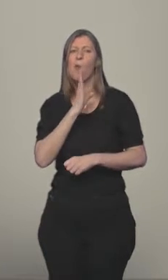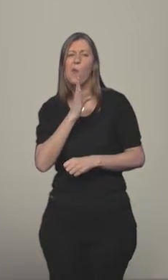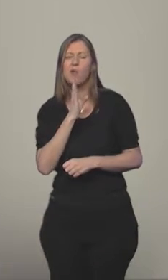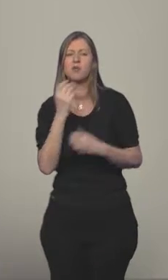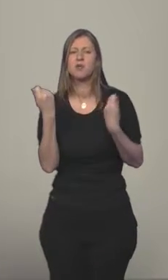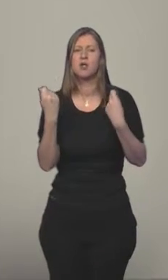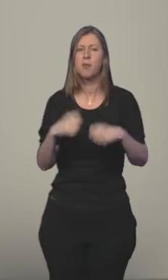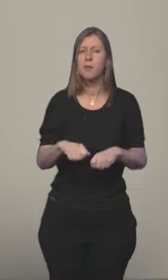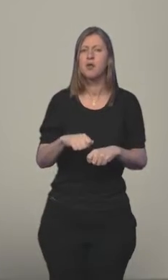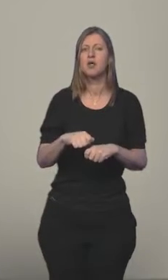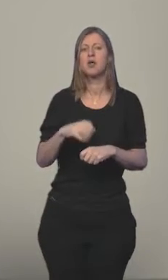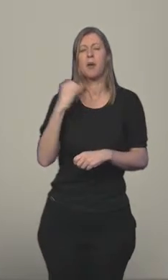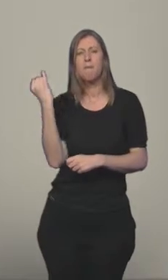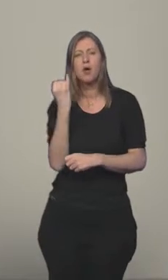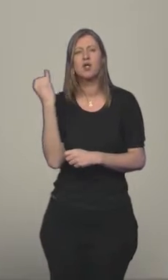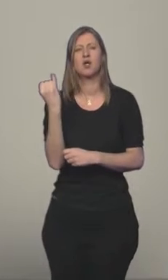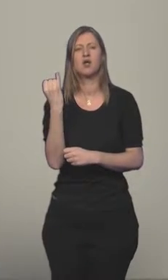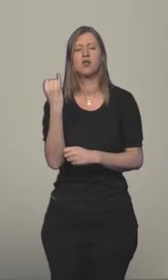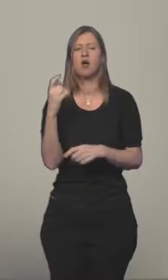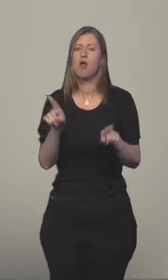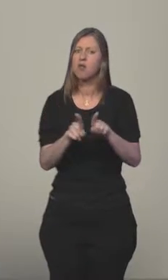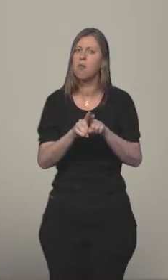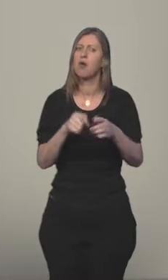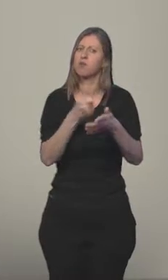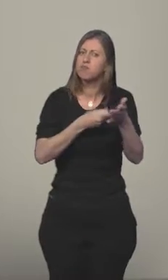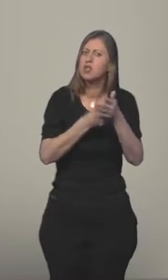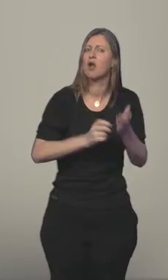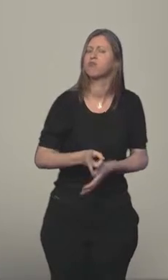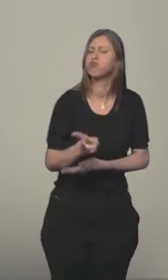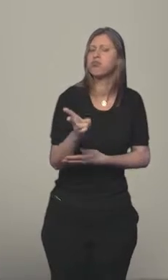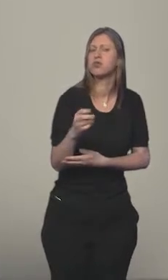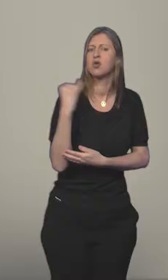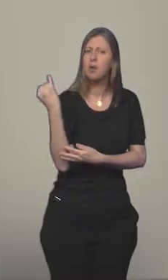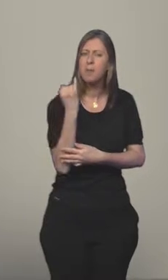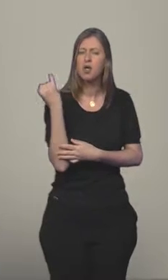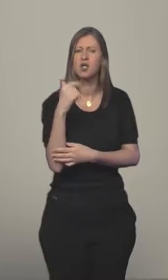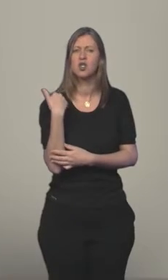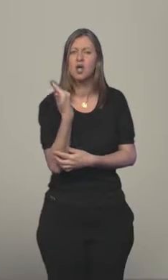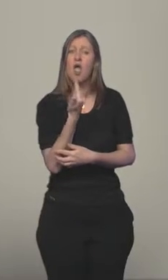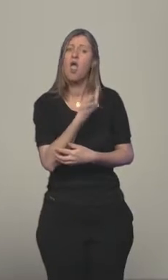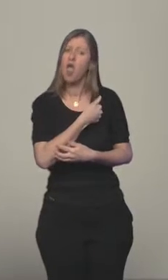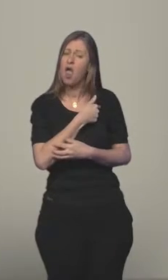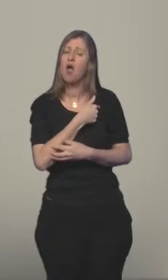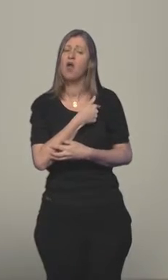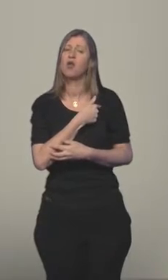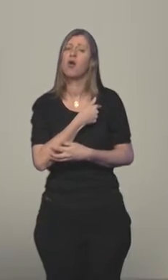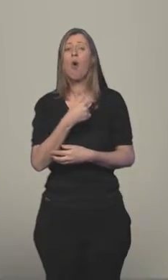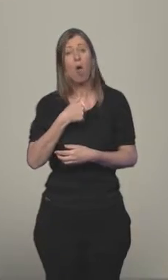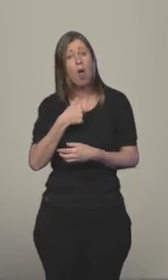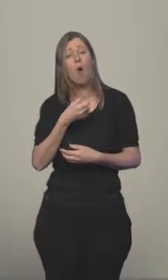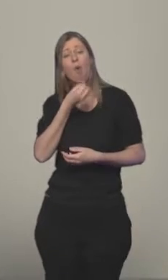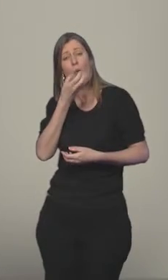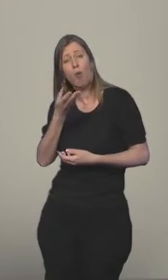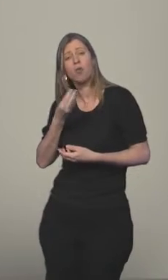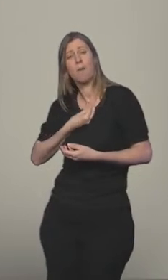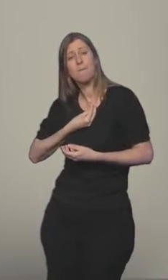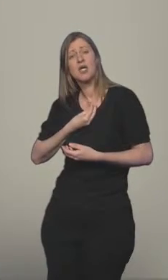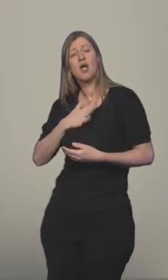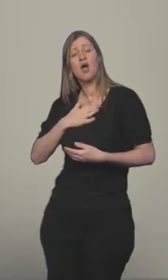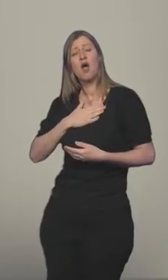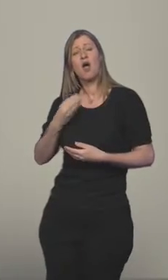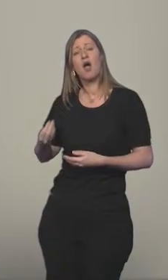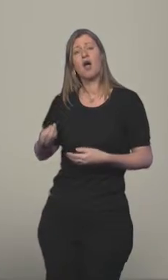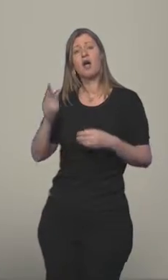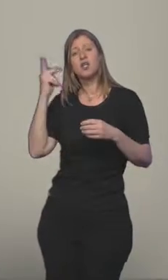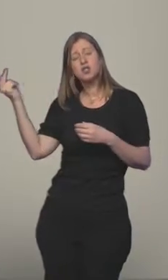conhecimentos é fundamental, a capacitação é fundamental, a questão da determinação, da perseverança também. Então eu conto a minha história nessas